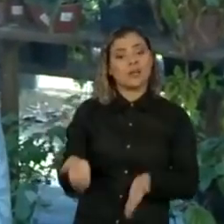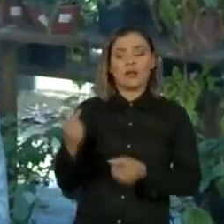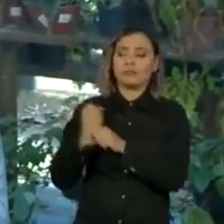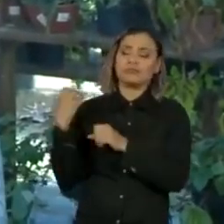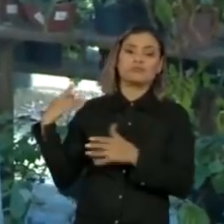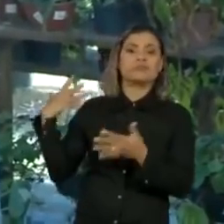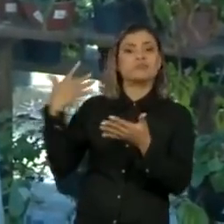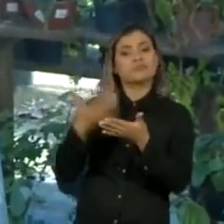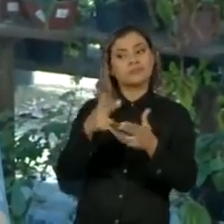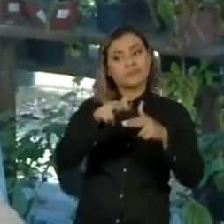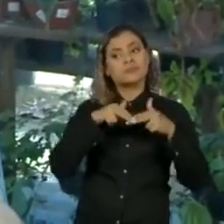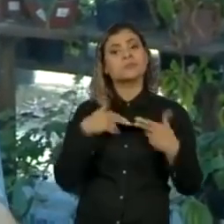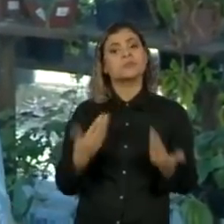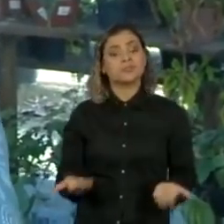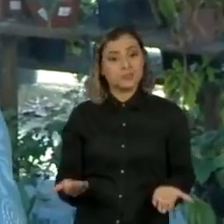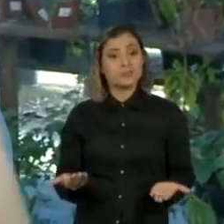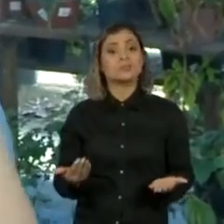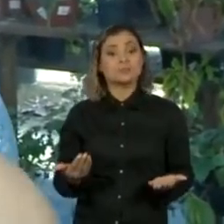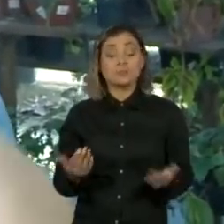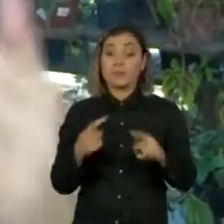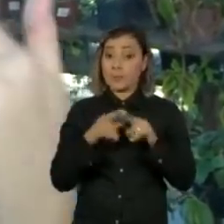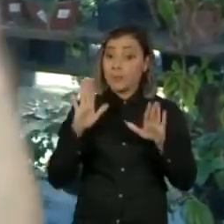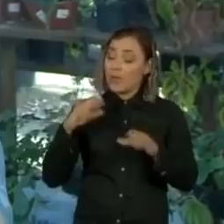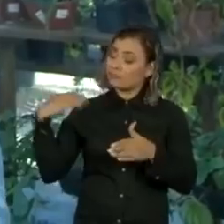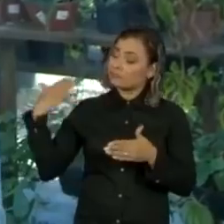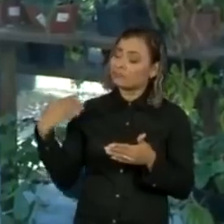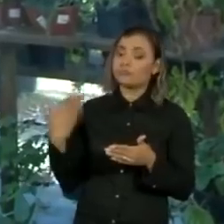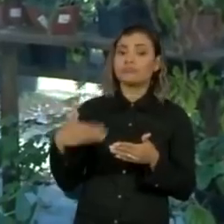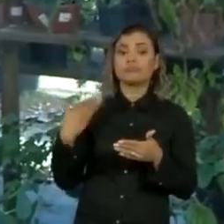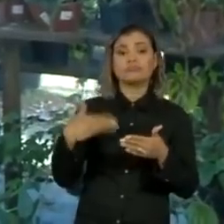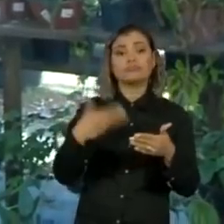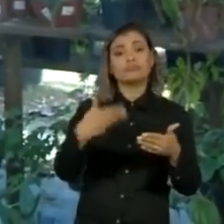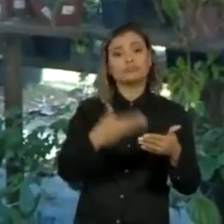muito tempo, né? E assim, de um tempo para cá,